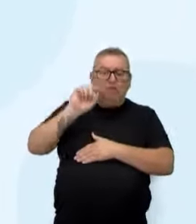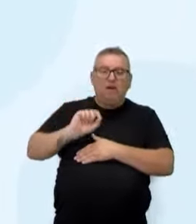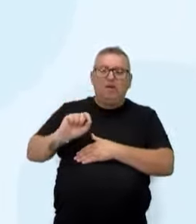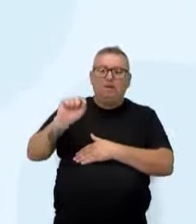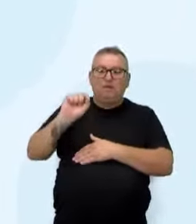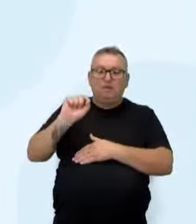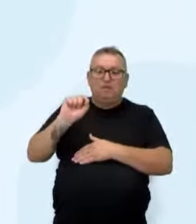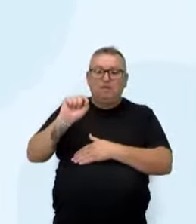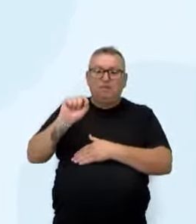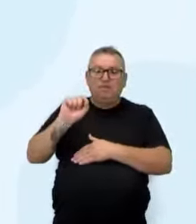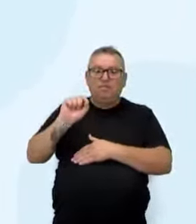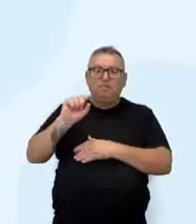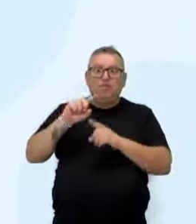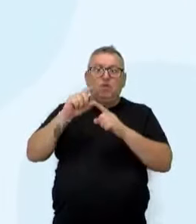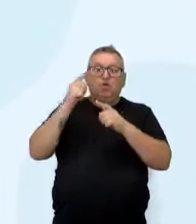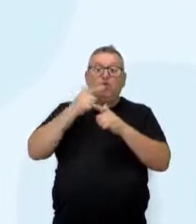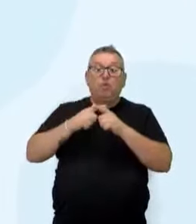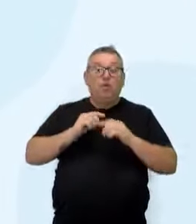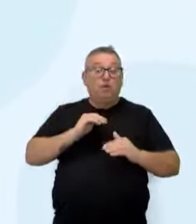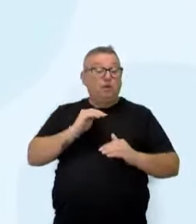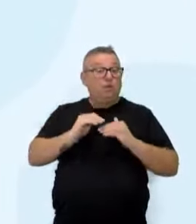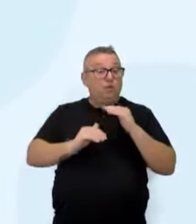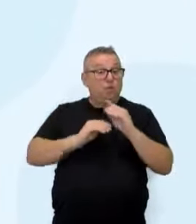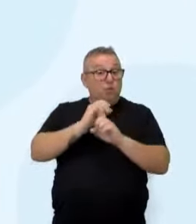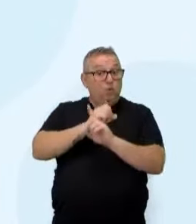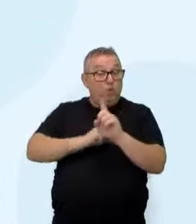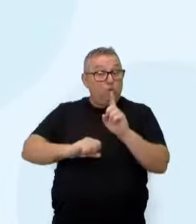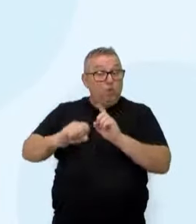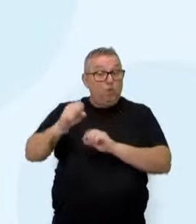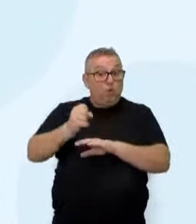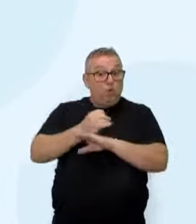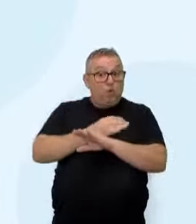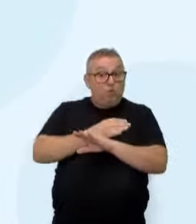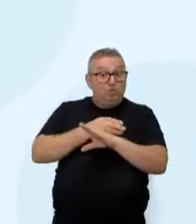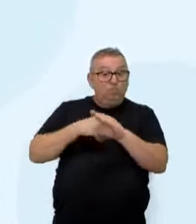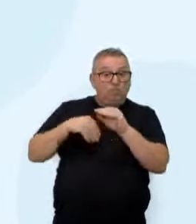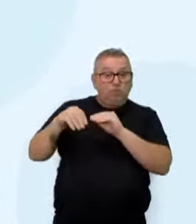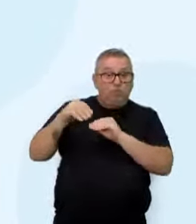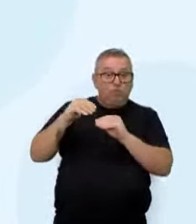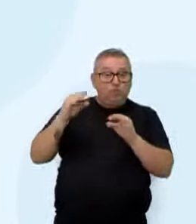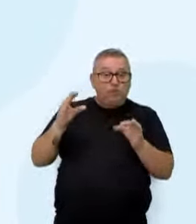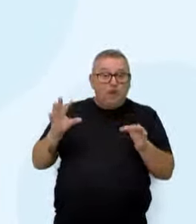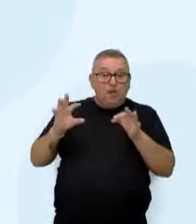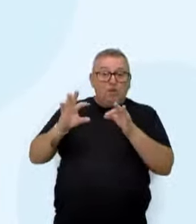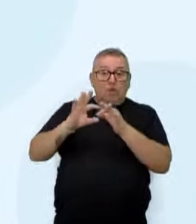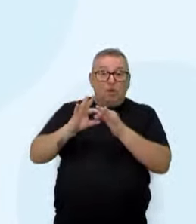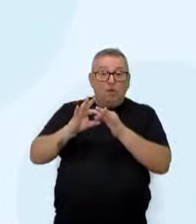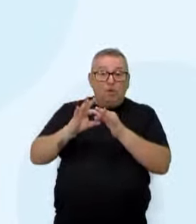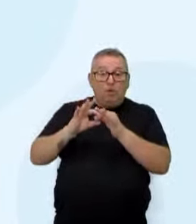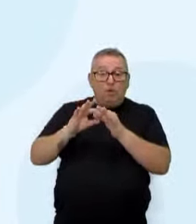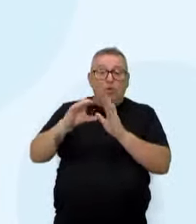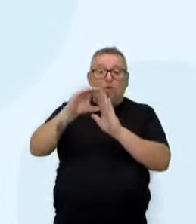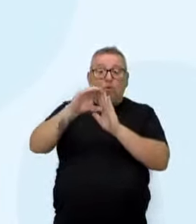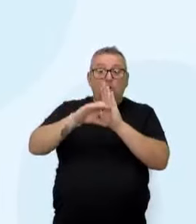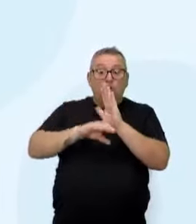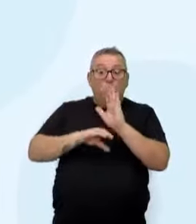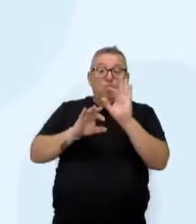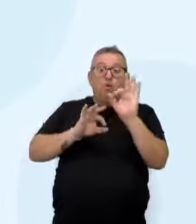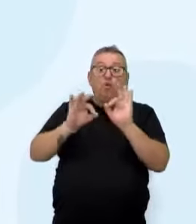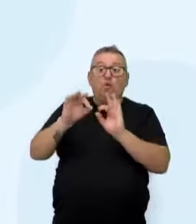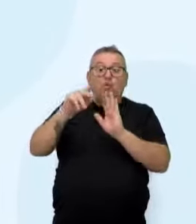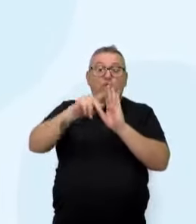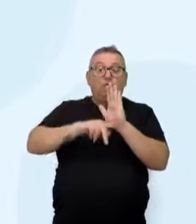possível, claro, os principais pontos sobre desenvolvimento socioemocional articulado e integrado ao componente